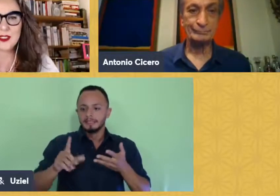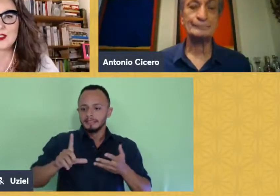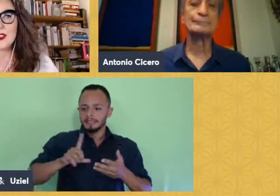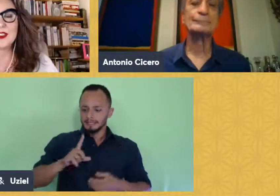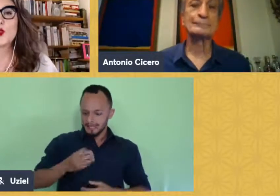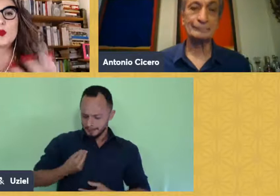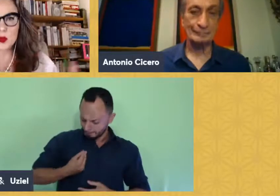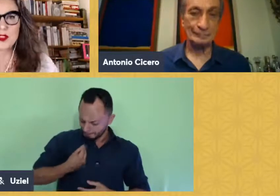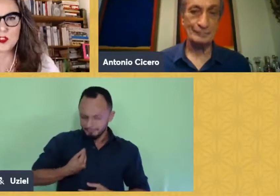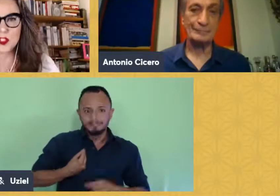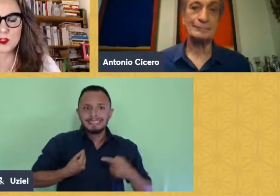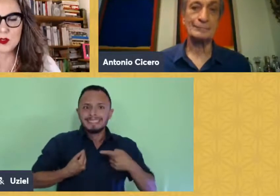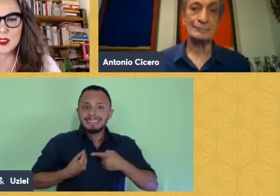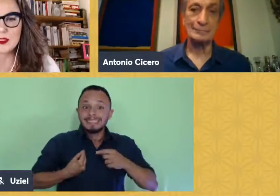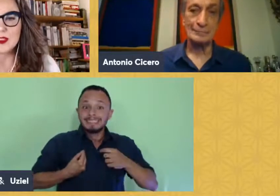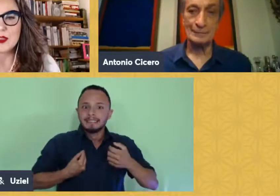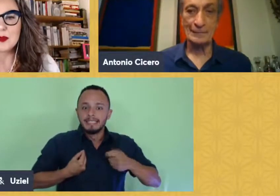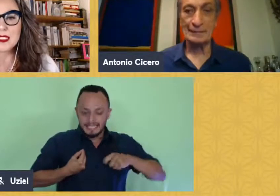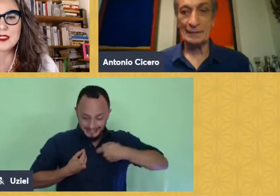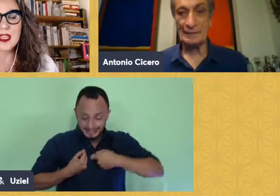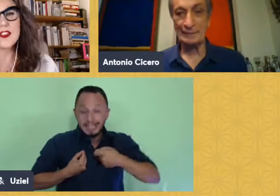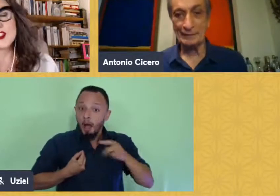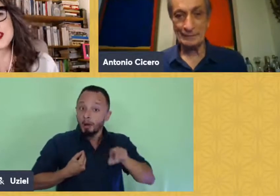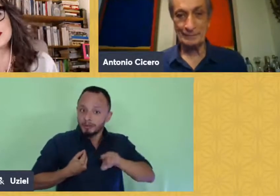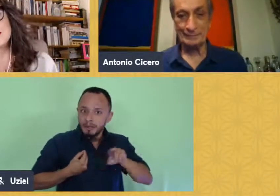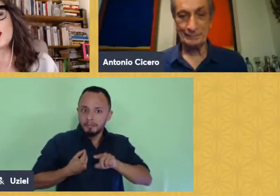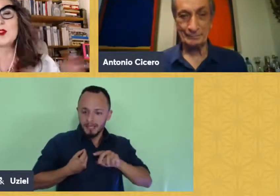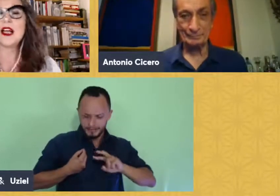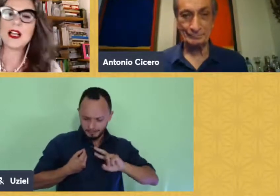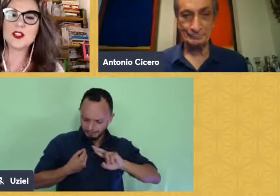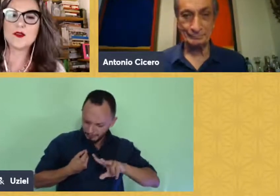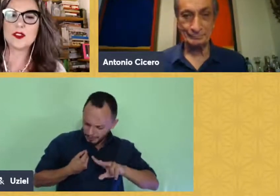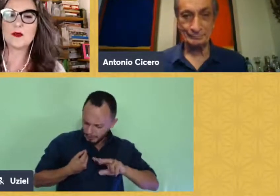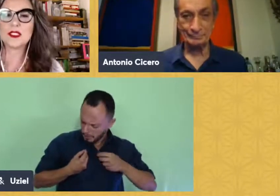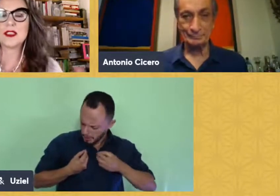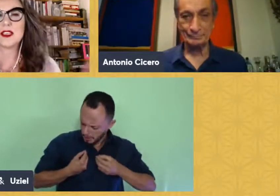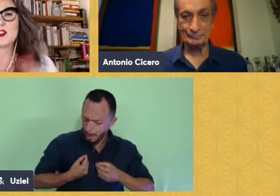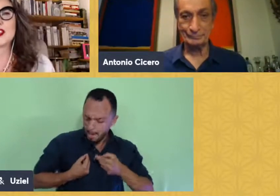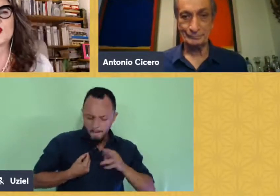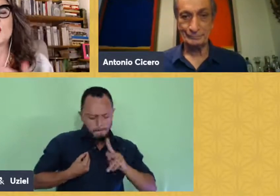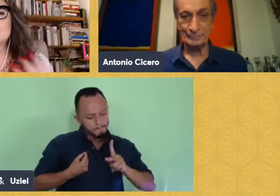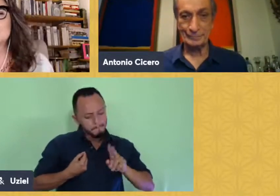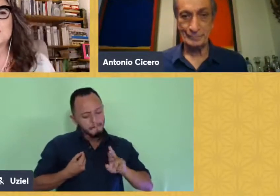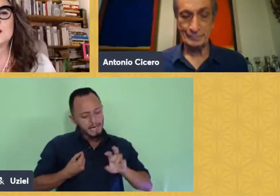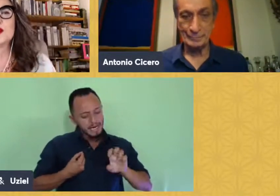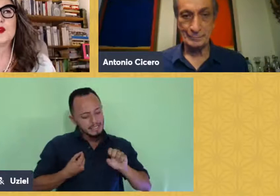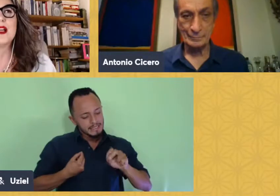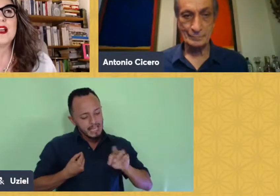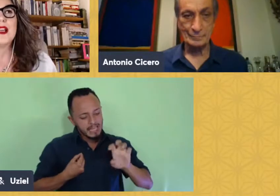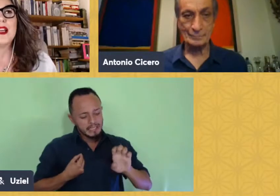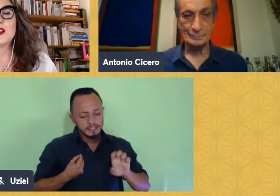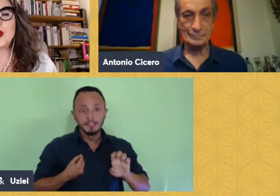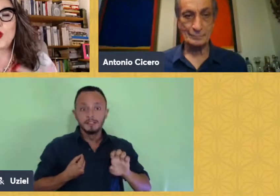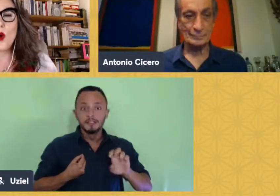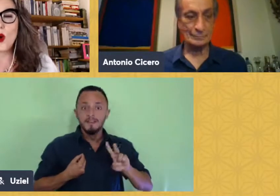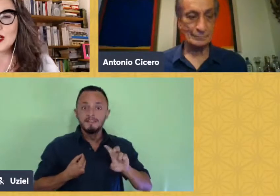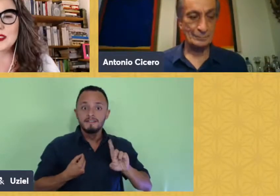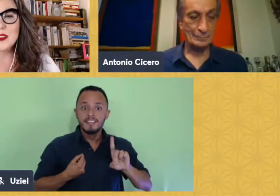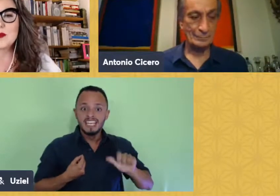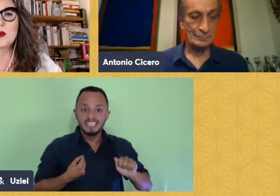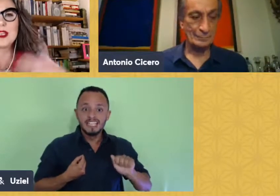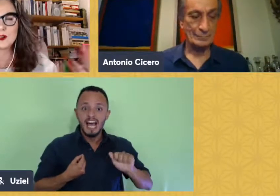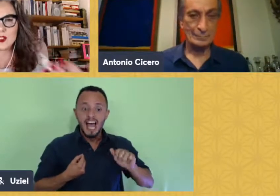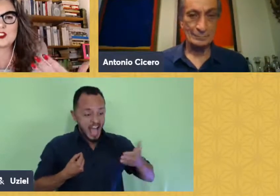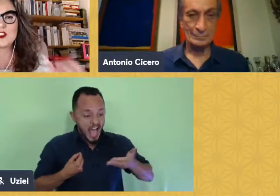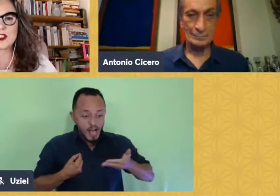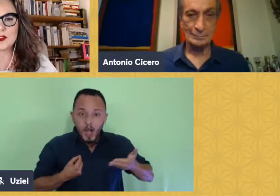ambiguidade, esse duplo sentido, né? Exatamente. Presente como dádiva, presente como sinônimo do agora,